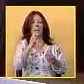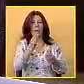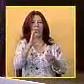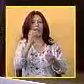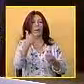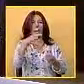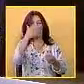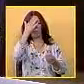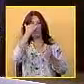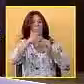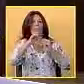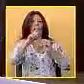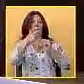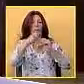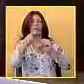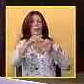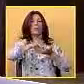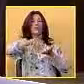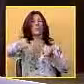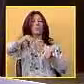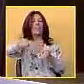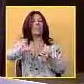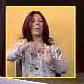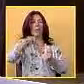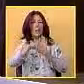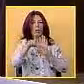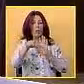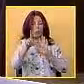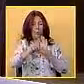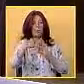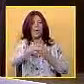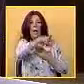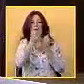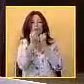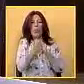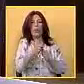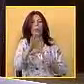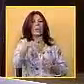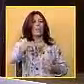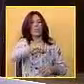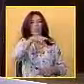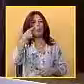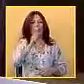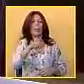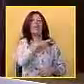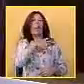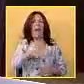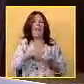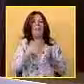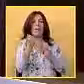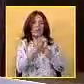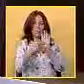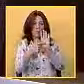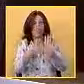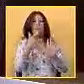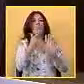O cabeça de lista considera que o Tratado de Lisboa está a ser escondido dos portugueses e defende por isso que o documento seja referendado para permitir